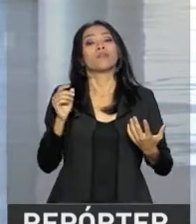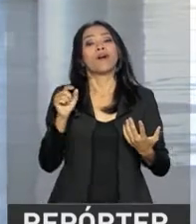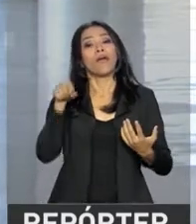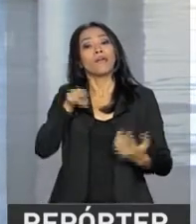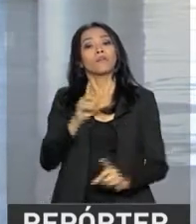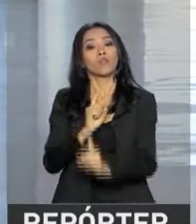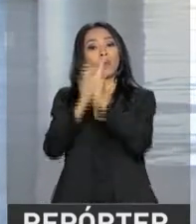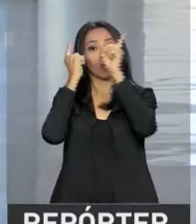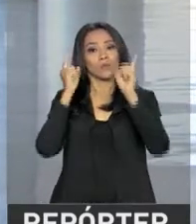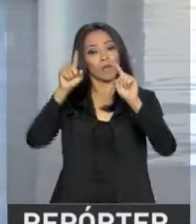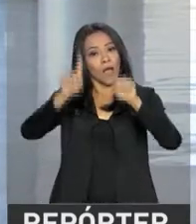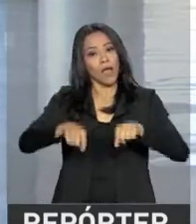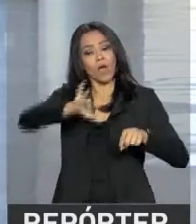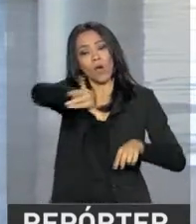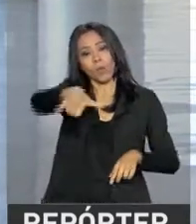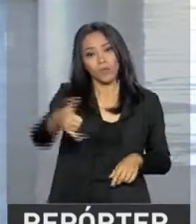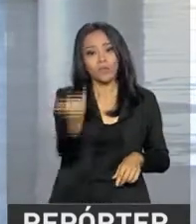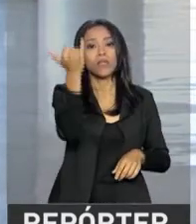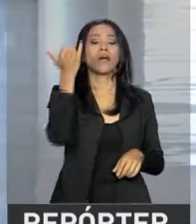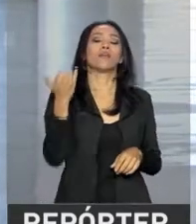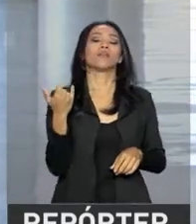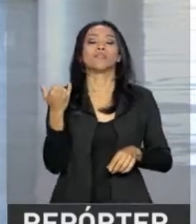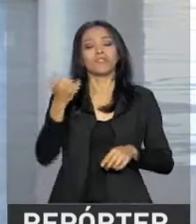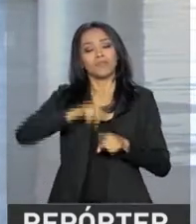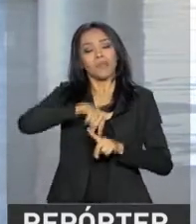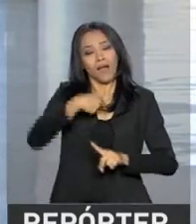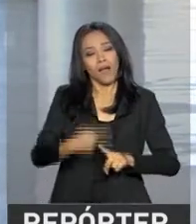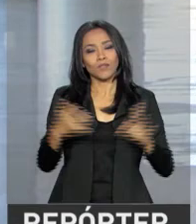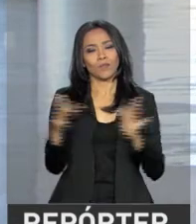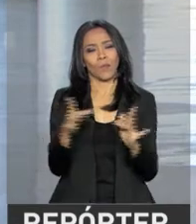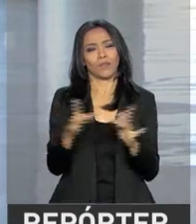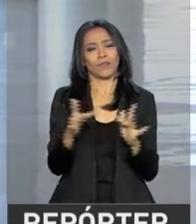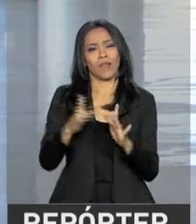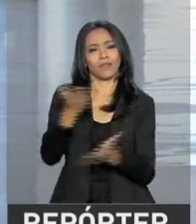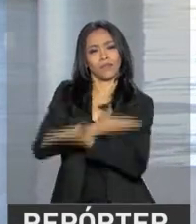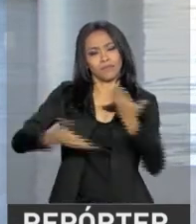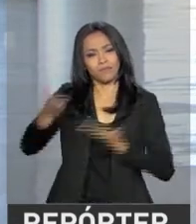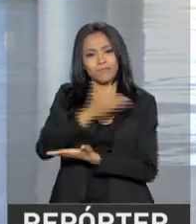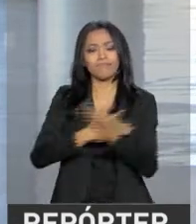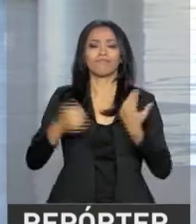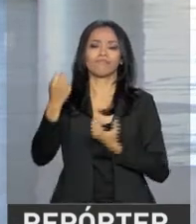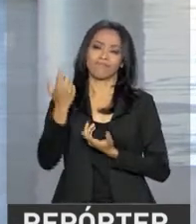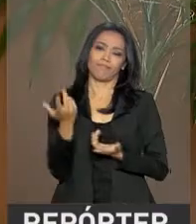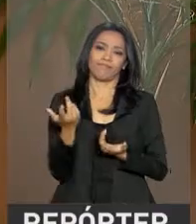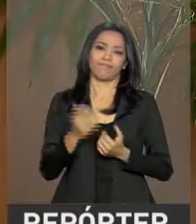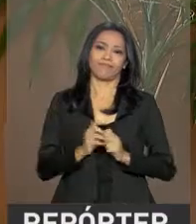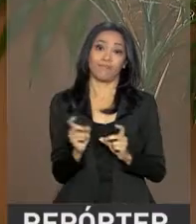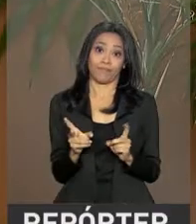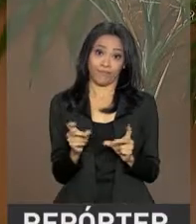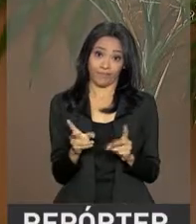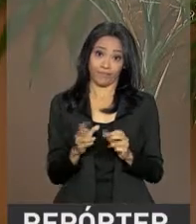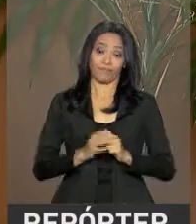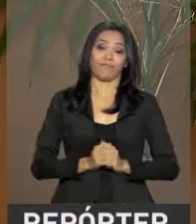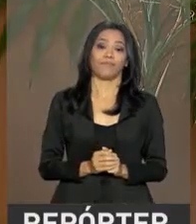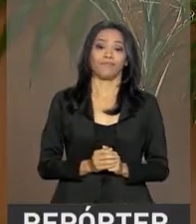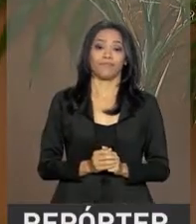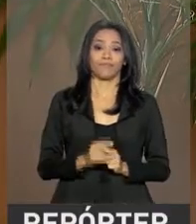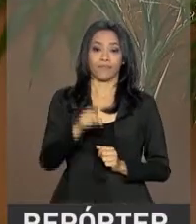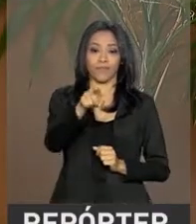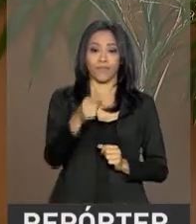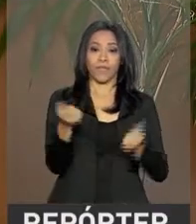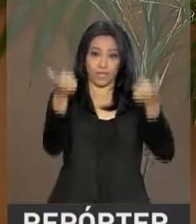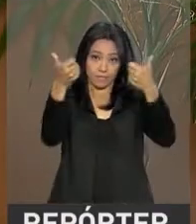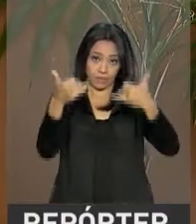é uma oportunidade para ampliar ainda mais as relações comerciais hoje com